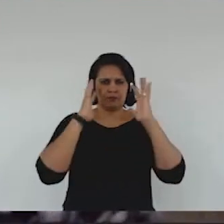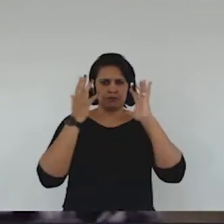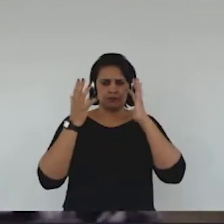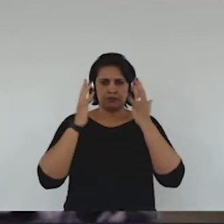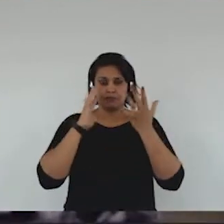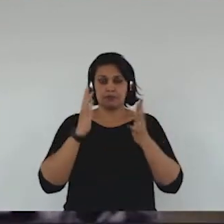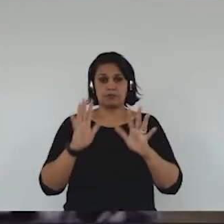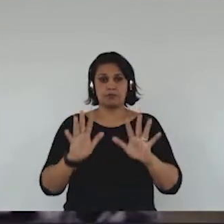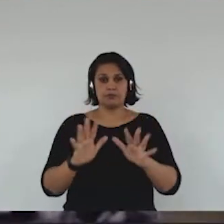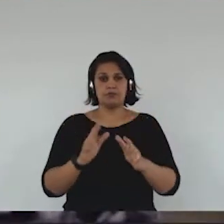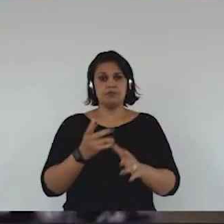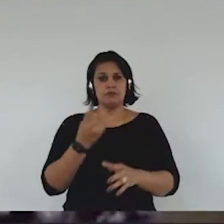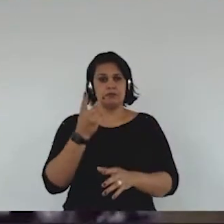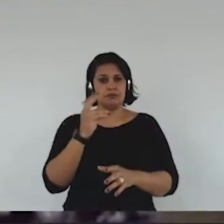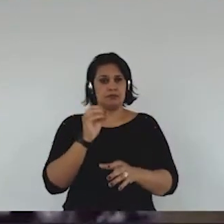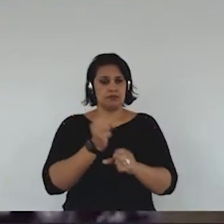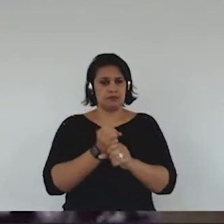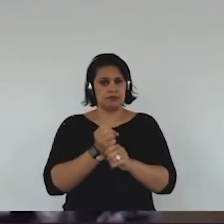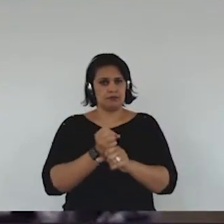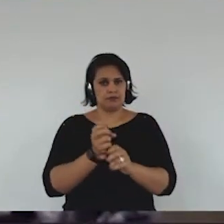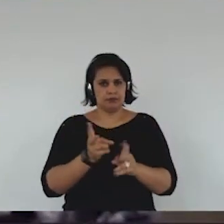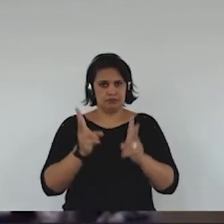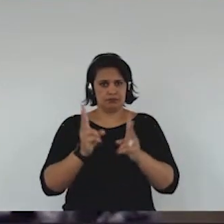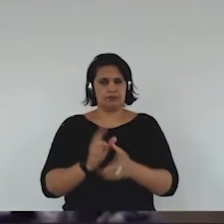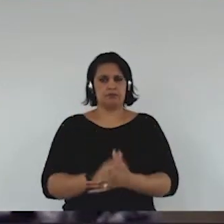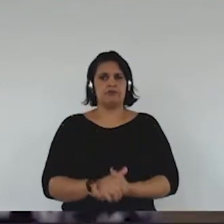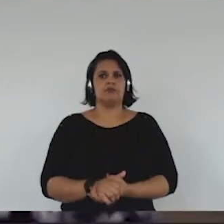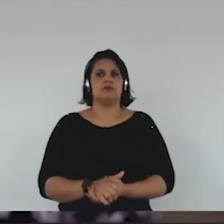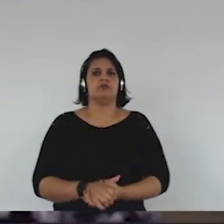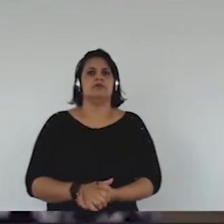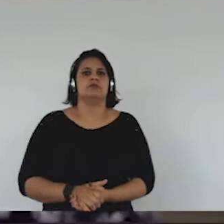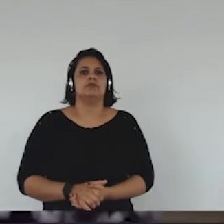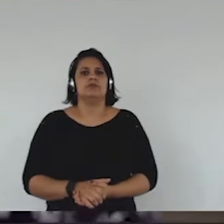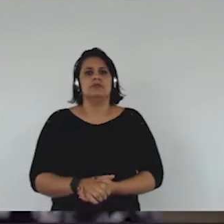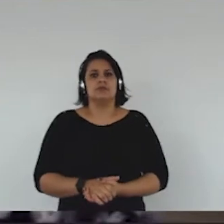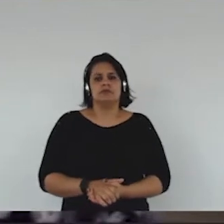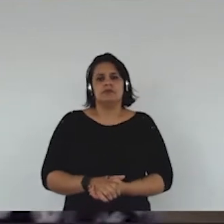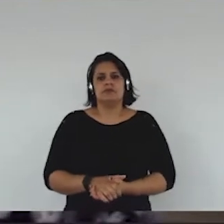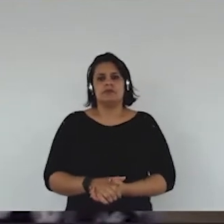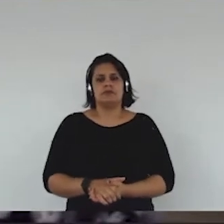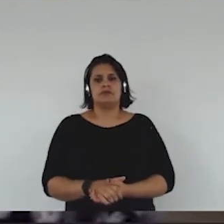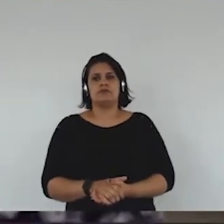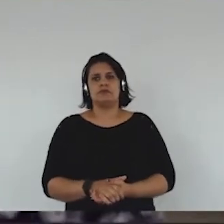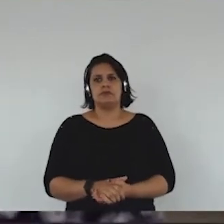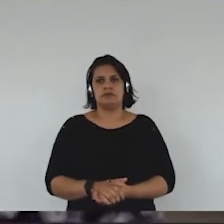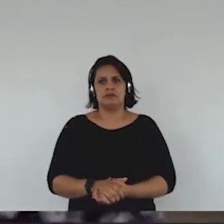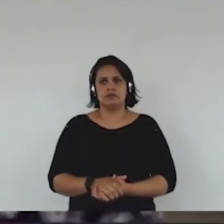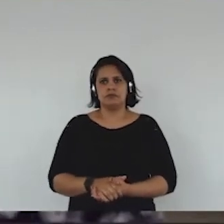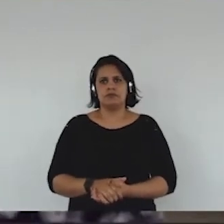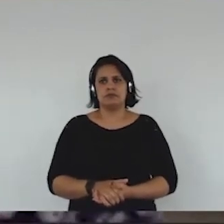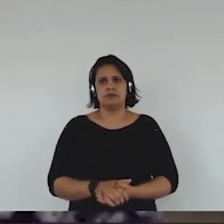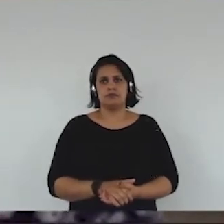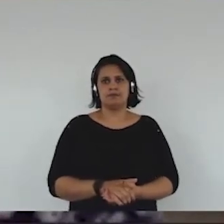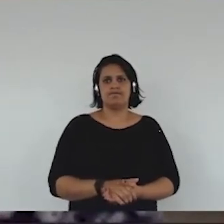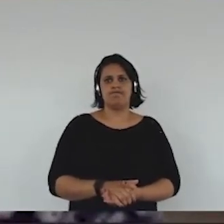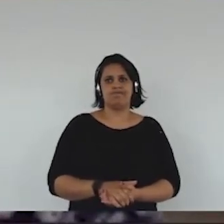a pandemia, como disse o Dr. Joaquim, que também é uma satisfação muito grande conhecê-lo, a